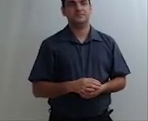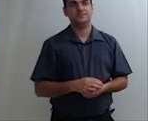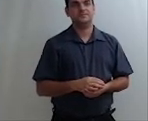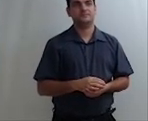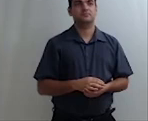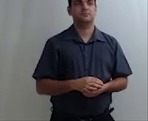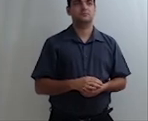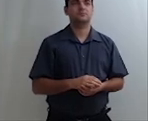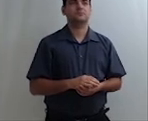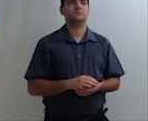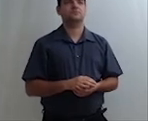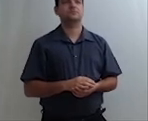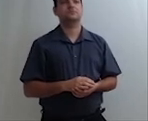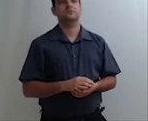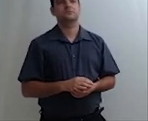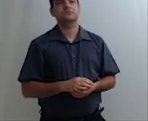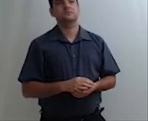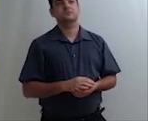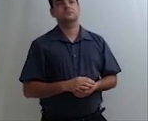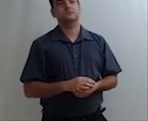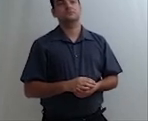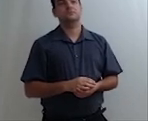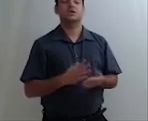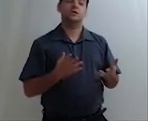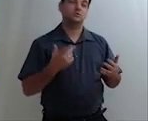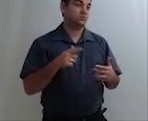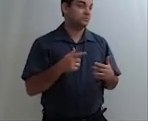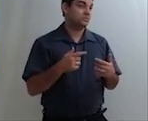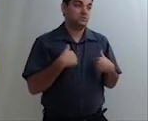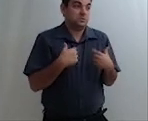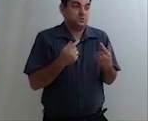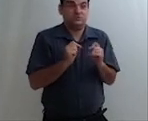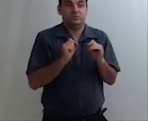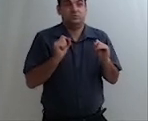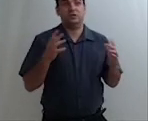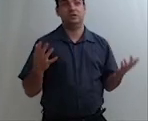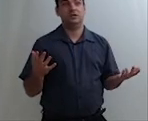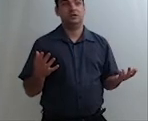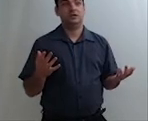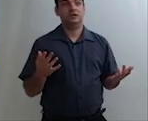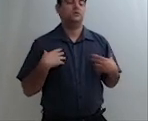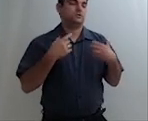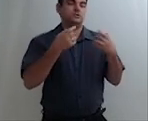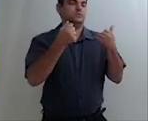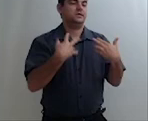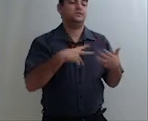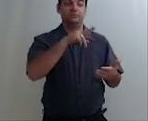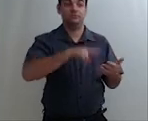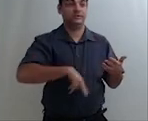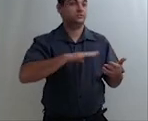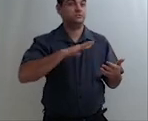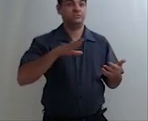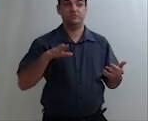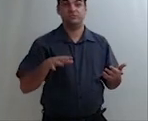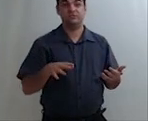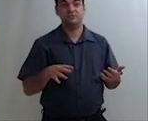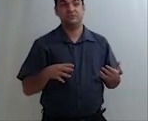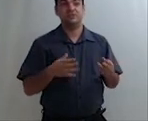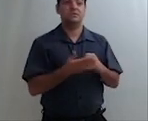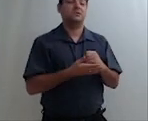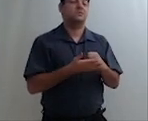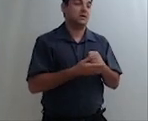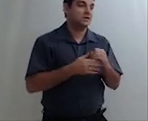extrema tribunal ratificou e eu aqui eu estou narrando e fundamentando todas essas